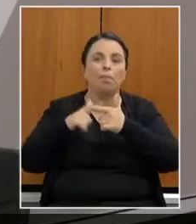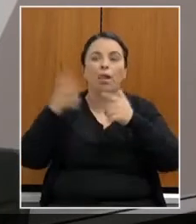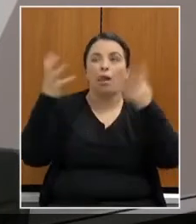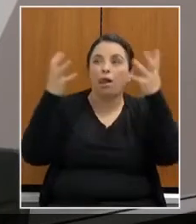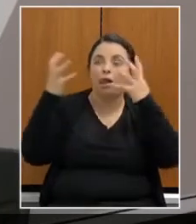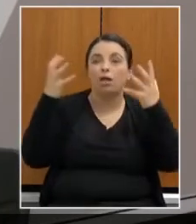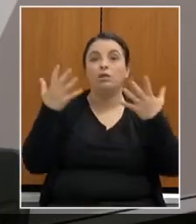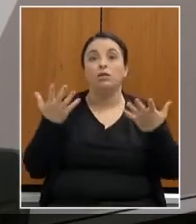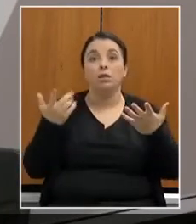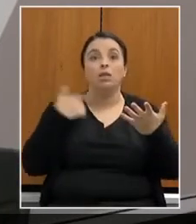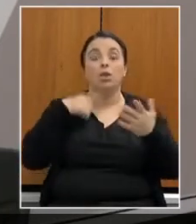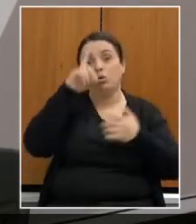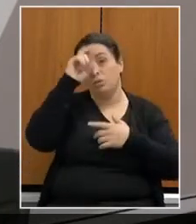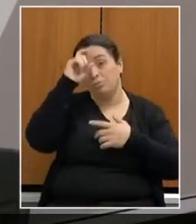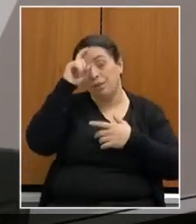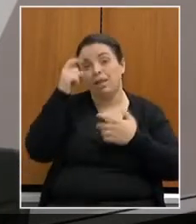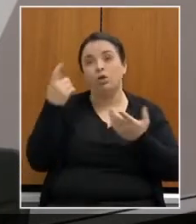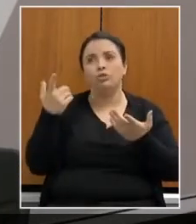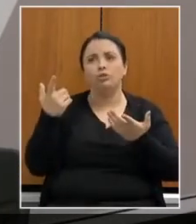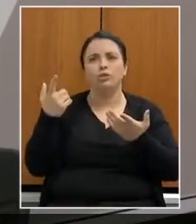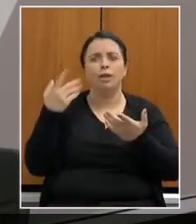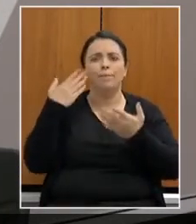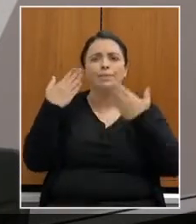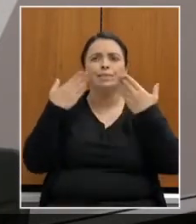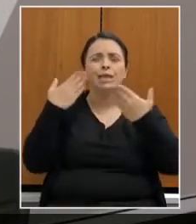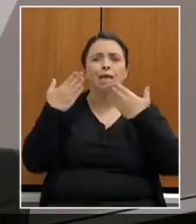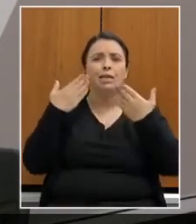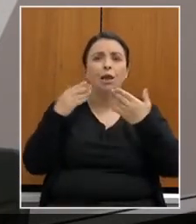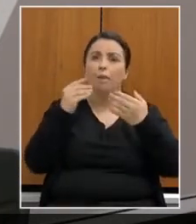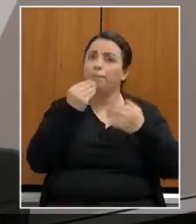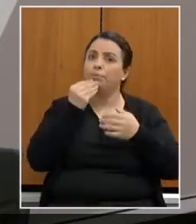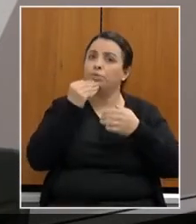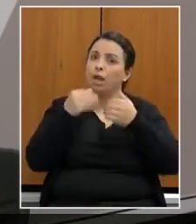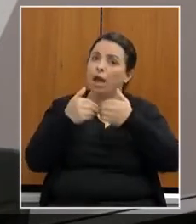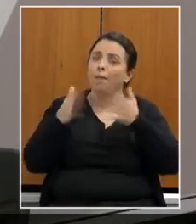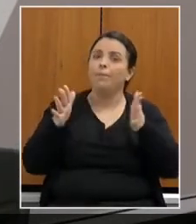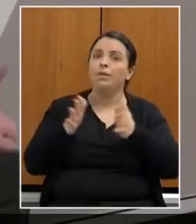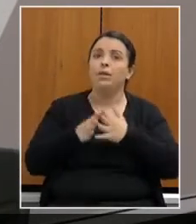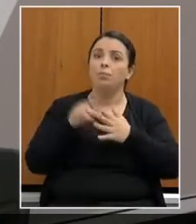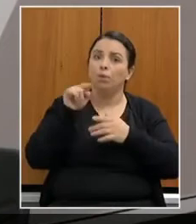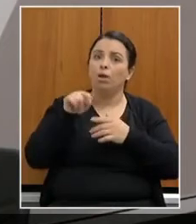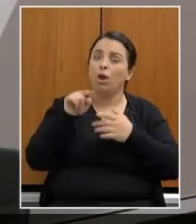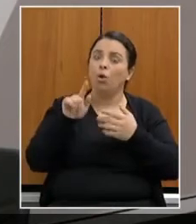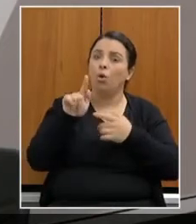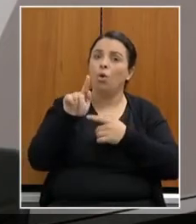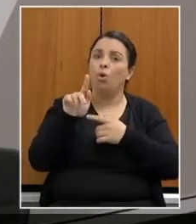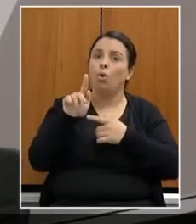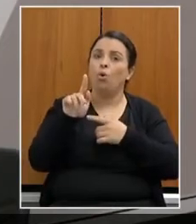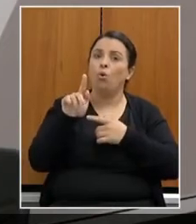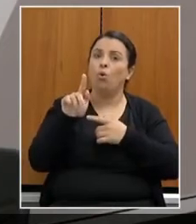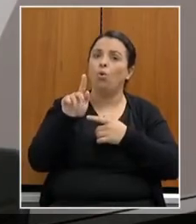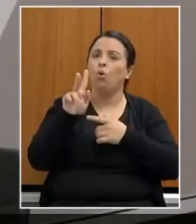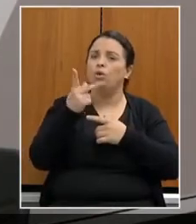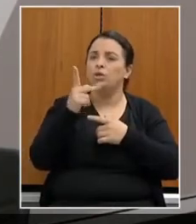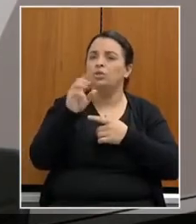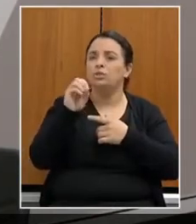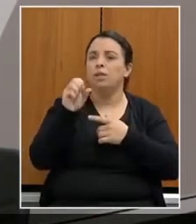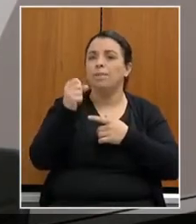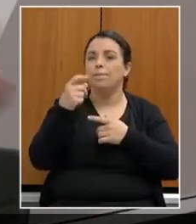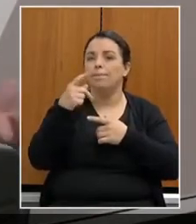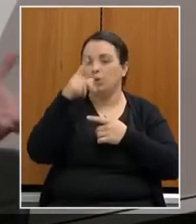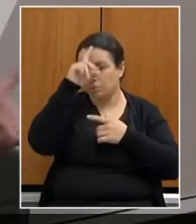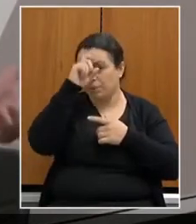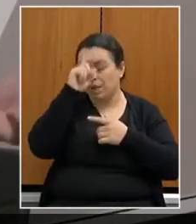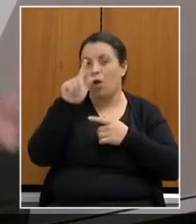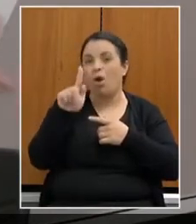uma vez que a gente vê que o próprio Galba Veloso não tem atendido com totalidade a população sempre fica falando que vai atender só aquela parte que não está